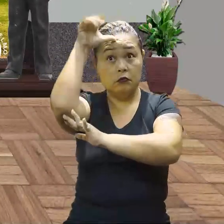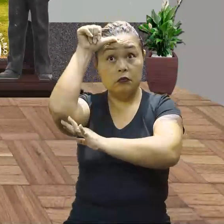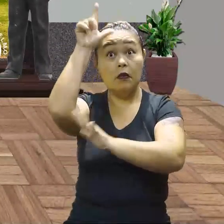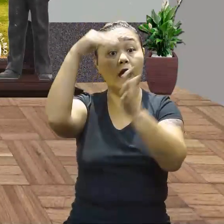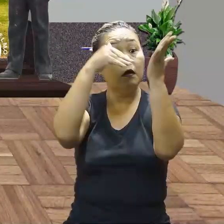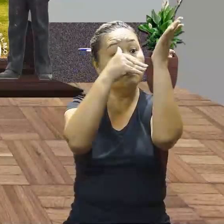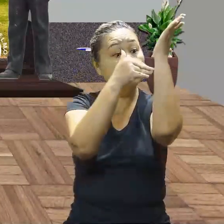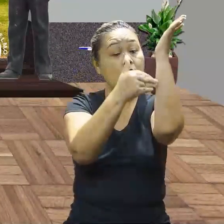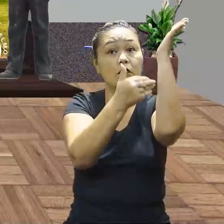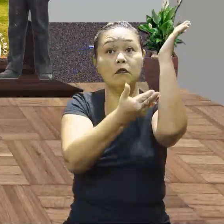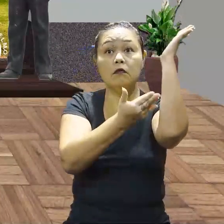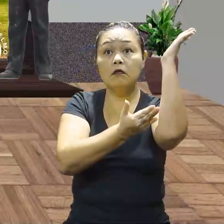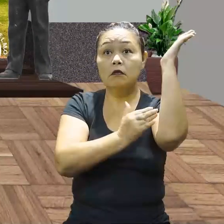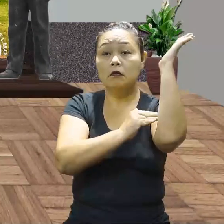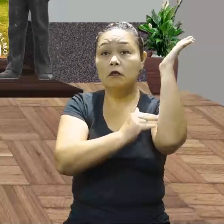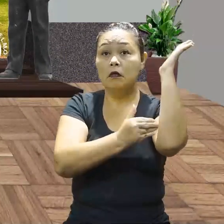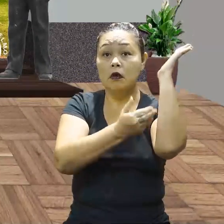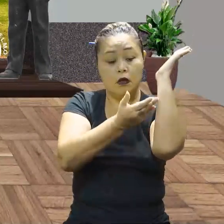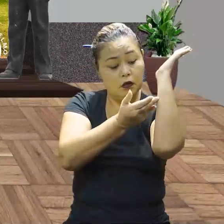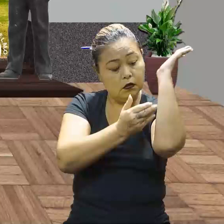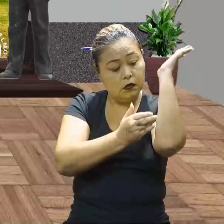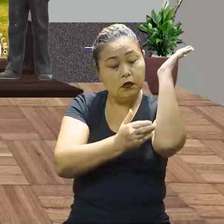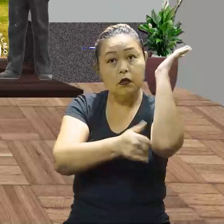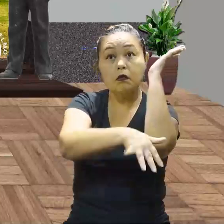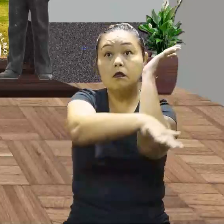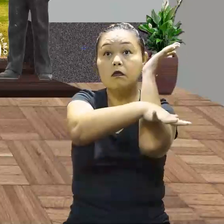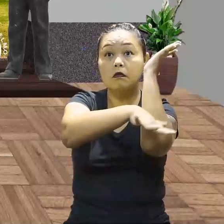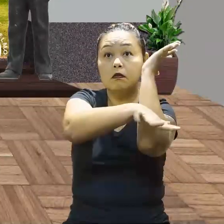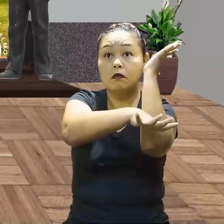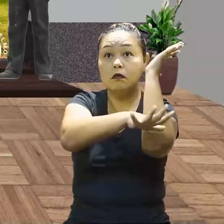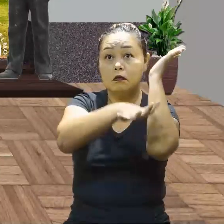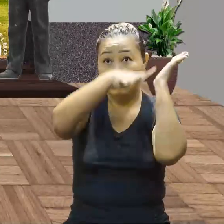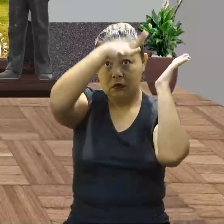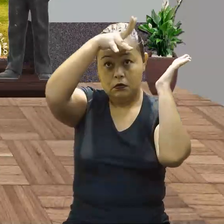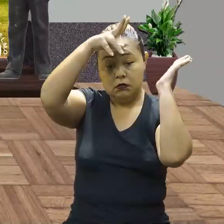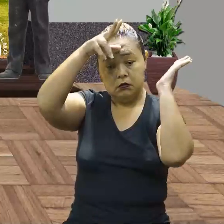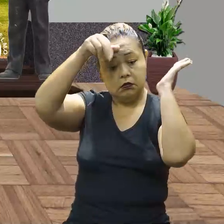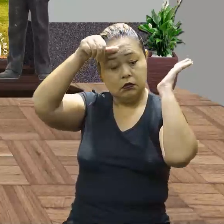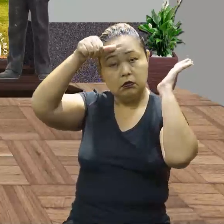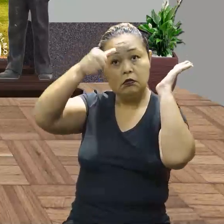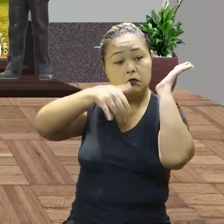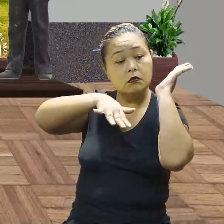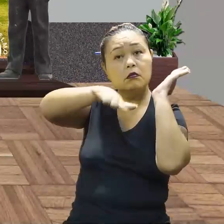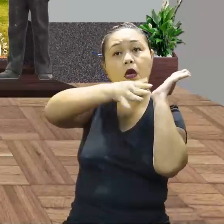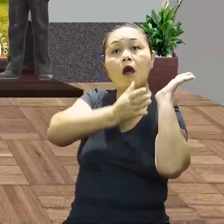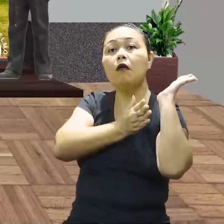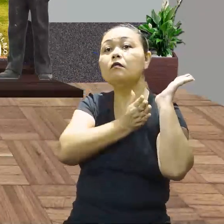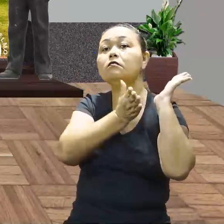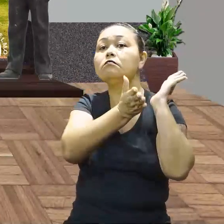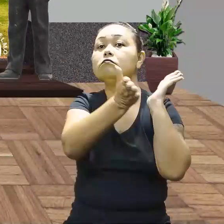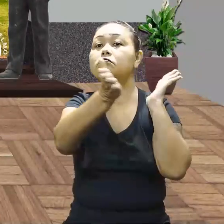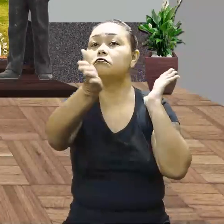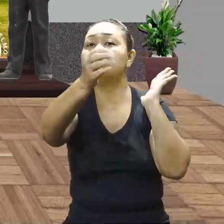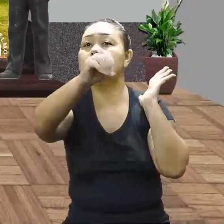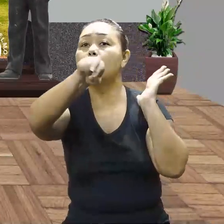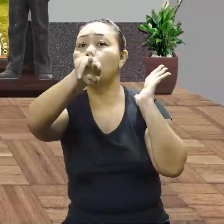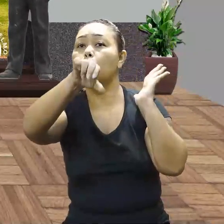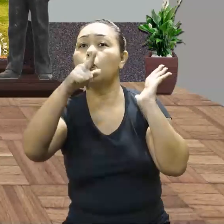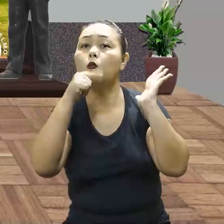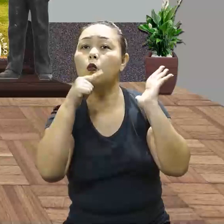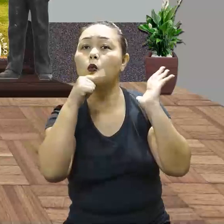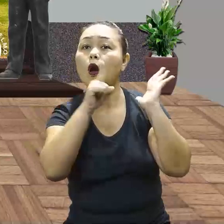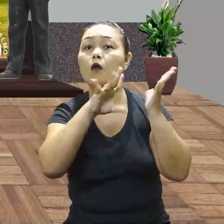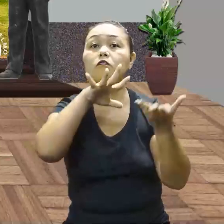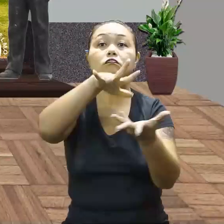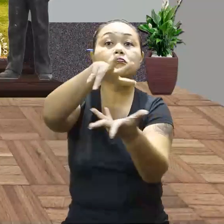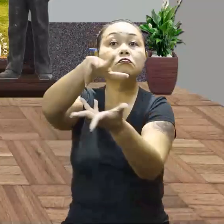borracha, que sai dos seringais da Amazônia, ganhavam o oceano e o mundo. Ia